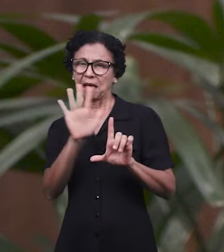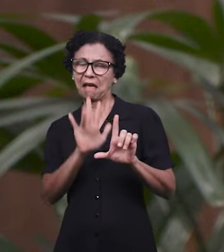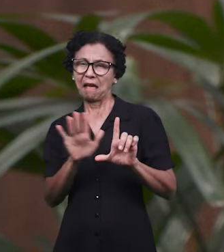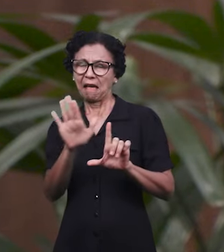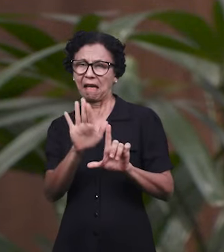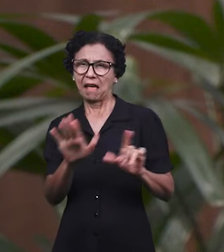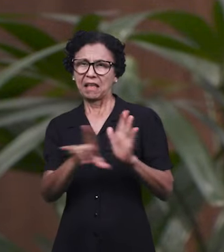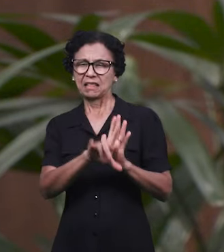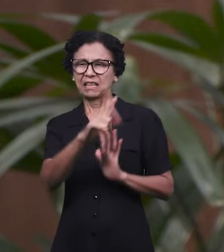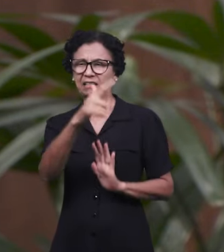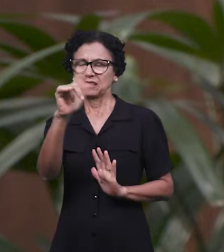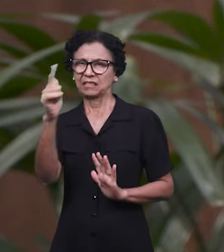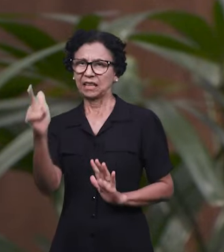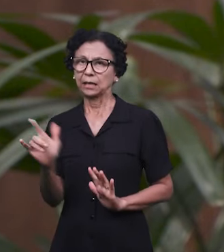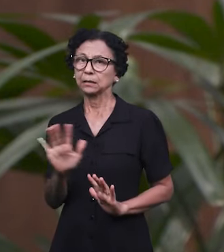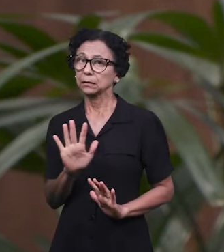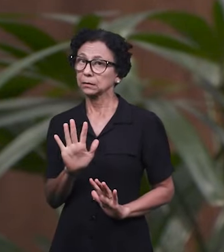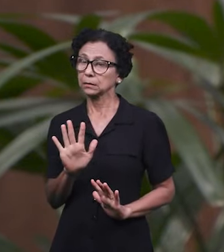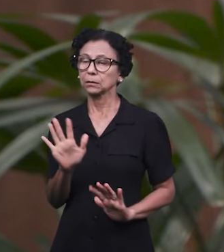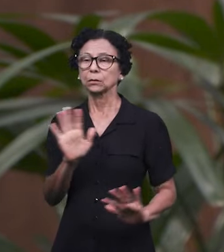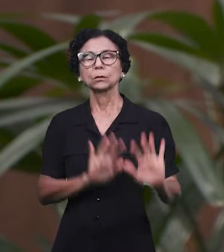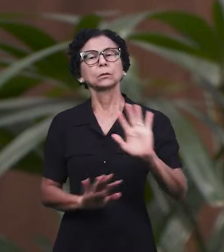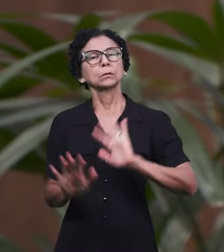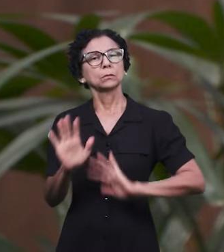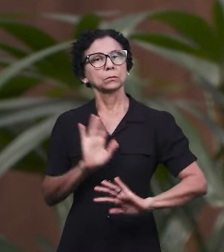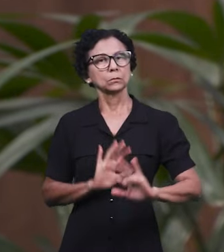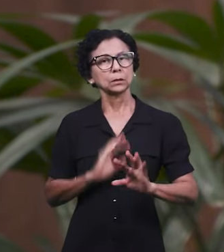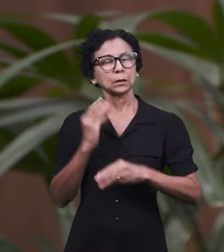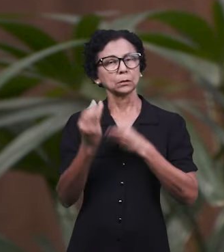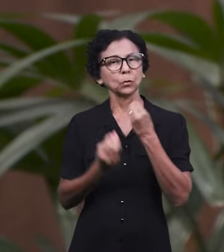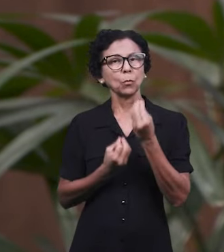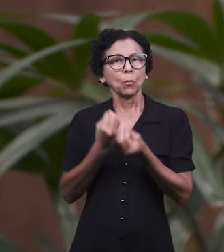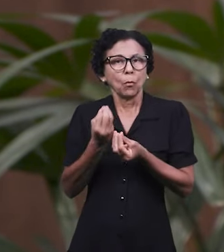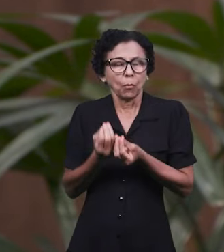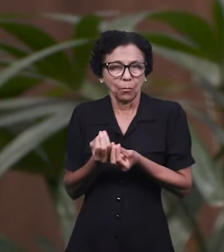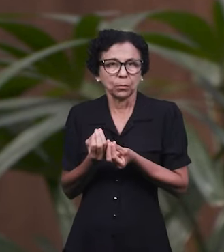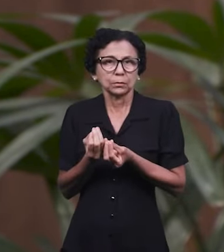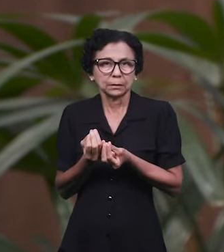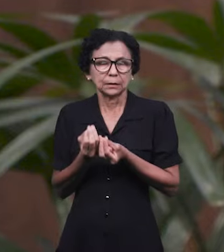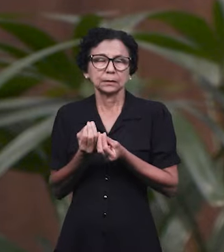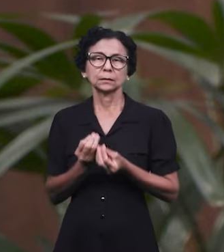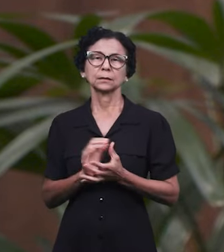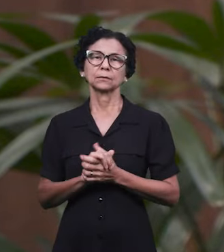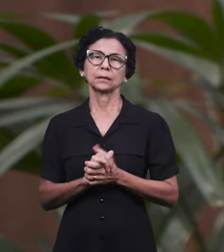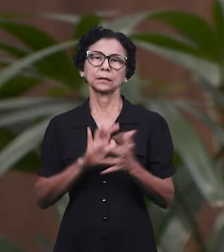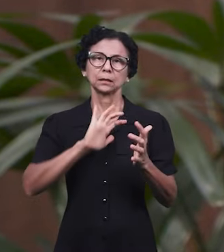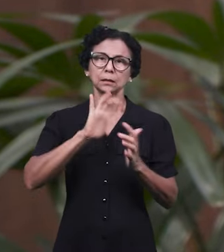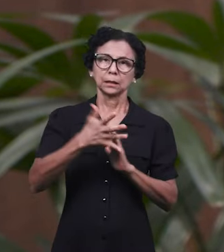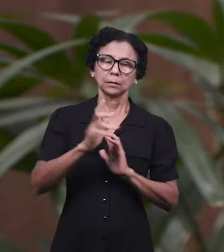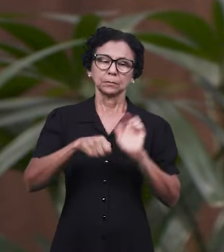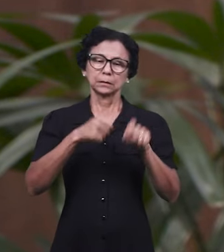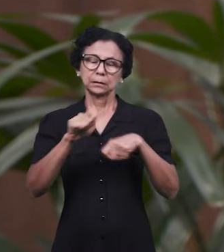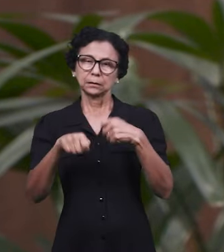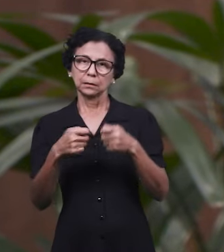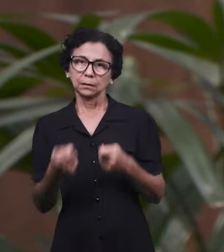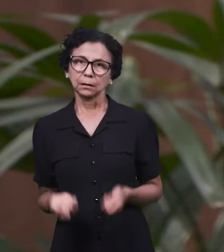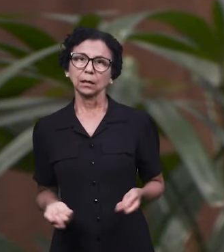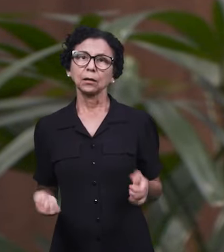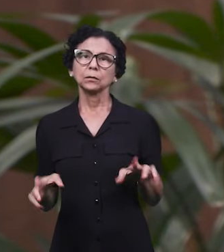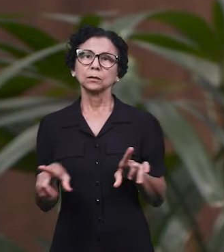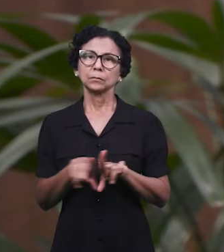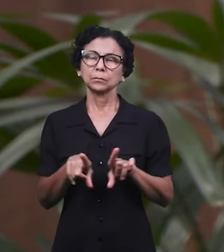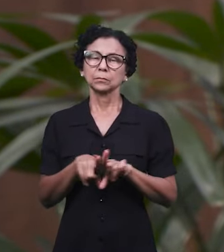então nós temos que ter este cuidado né na da forma que nós vamos nos expressar principalmente depois da da lei do Marco civil como